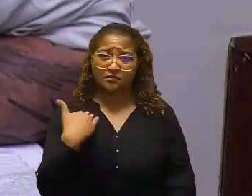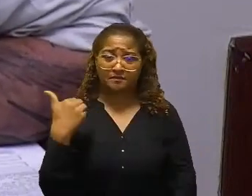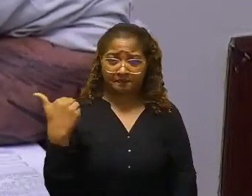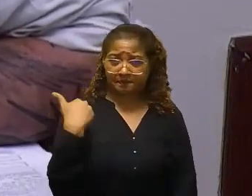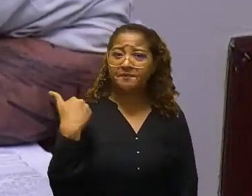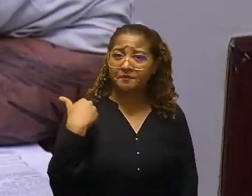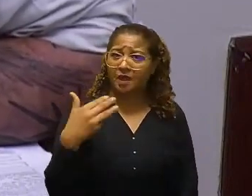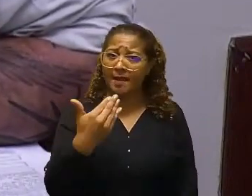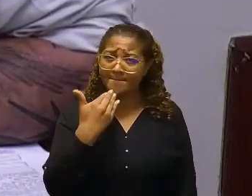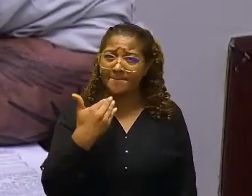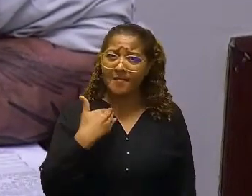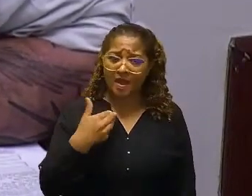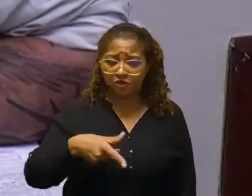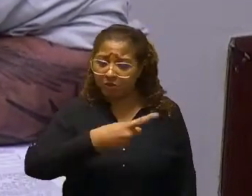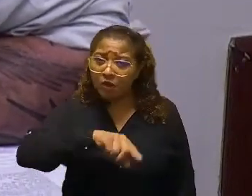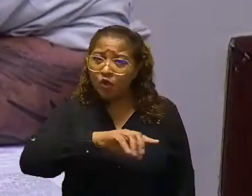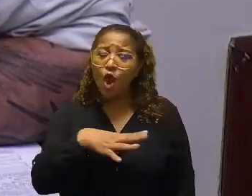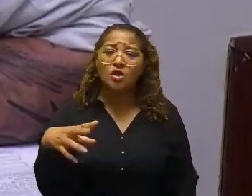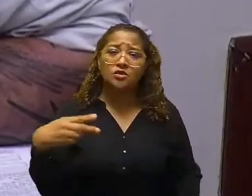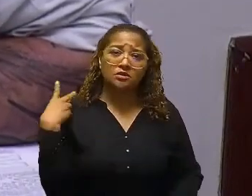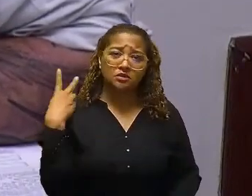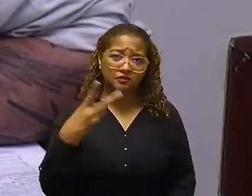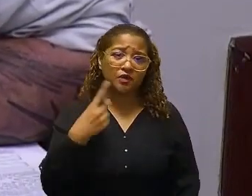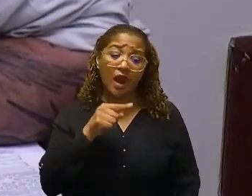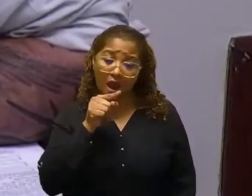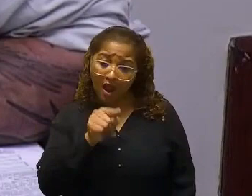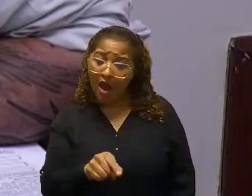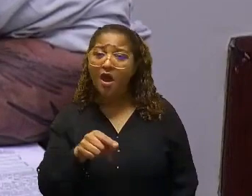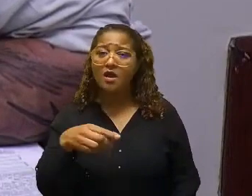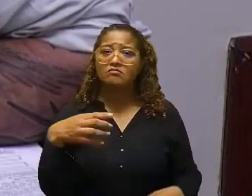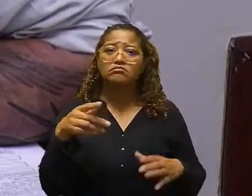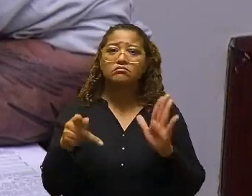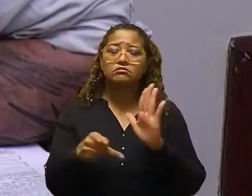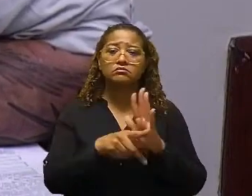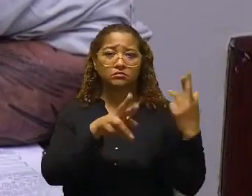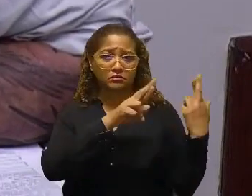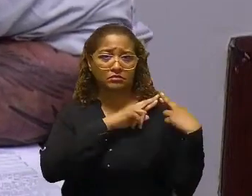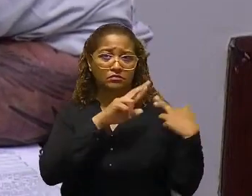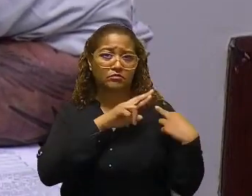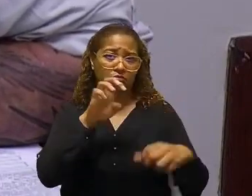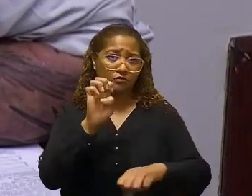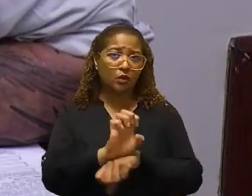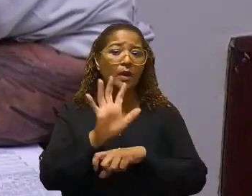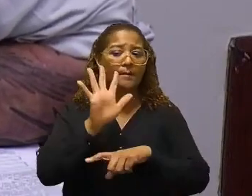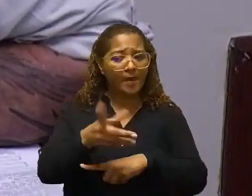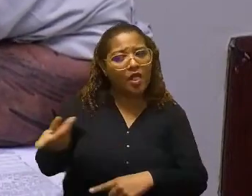pedir para os vereadores, ah, é do Estado, mas nós, como os fiscais, temos que promover isso.